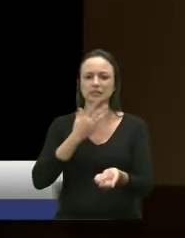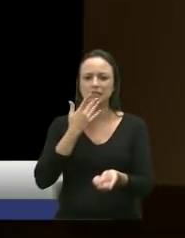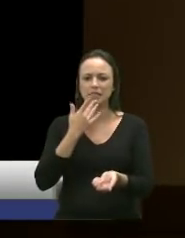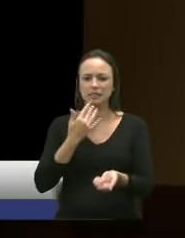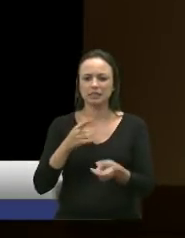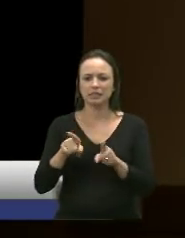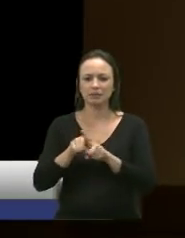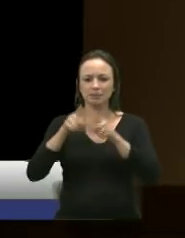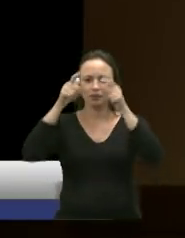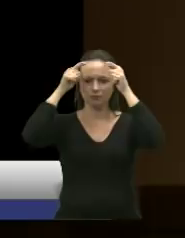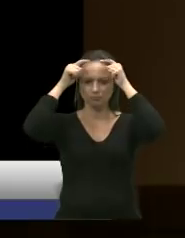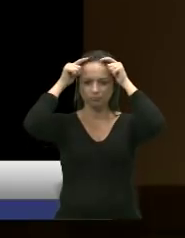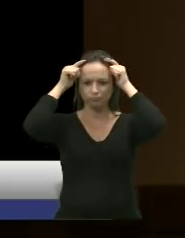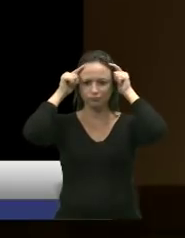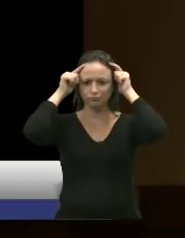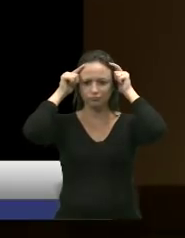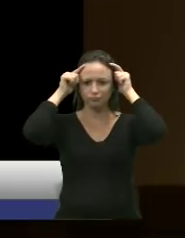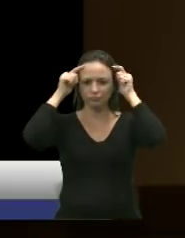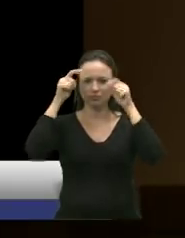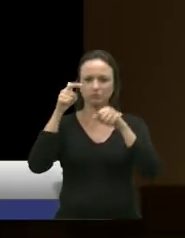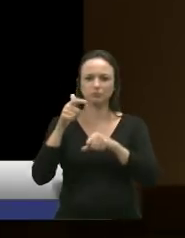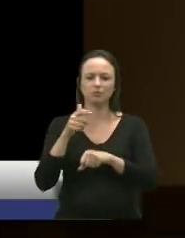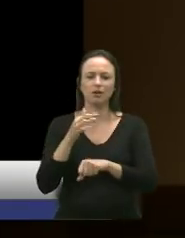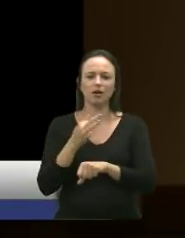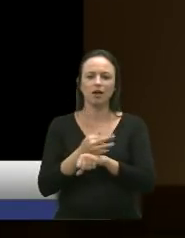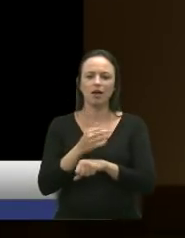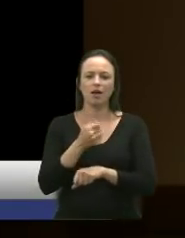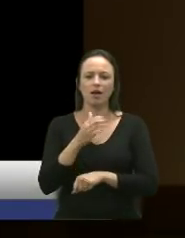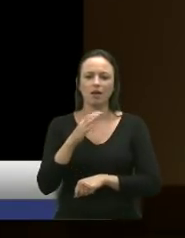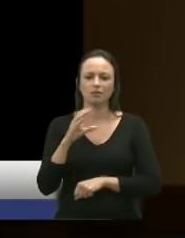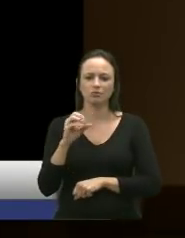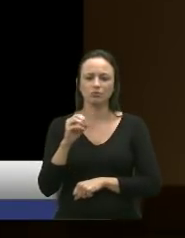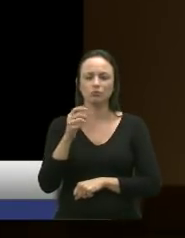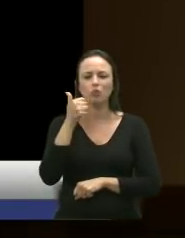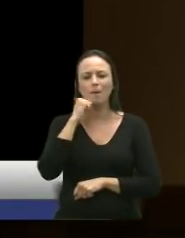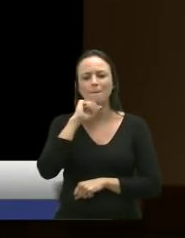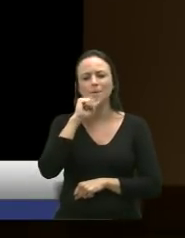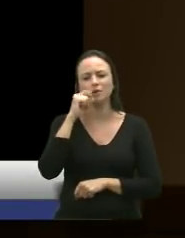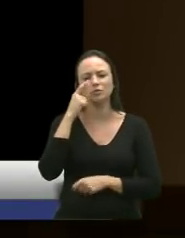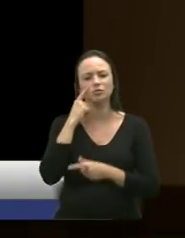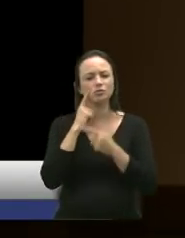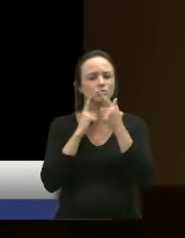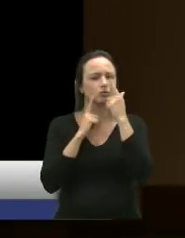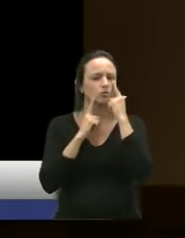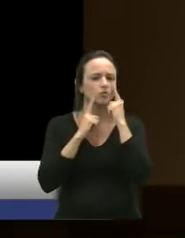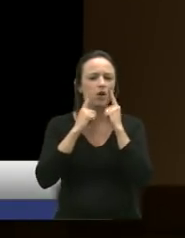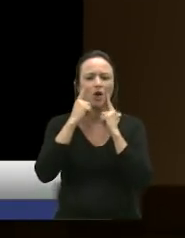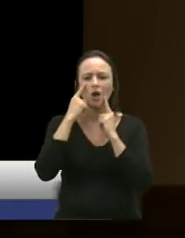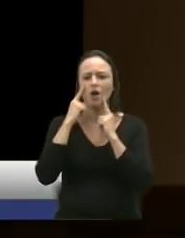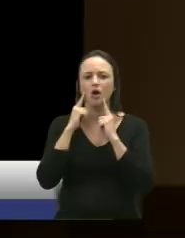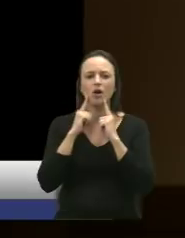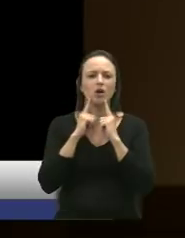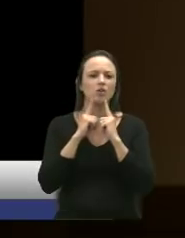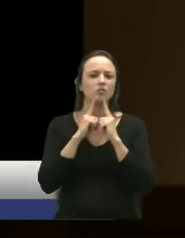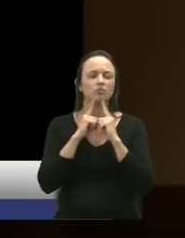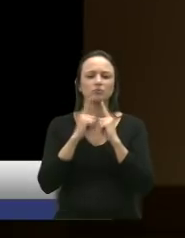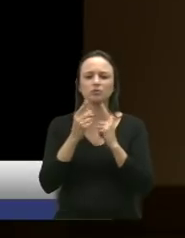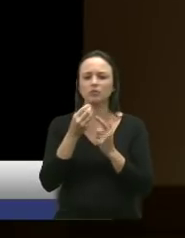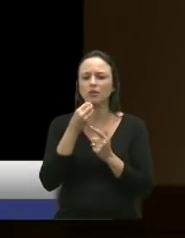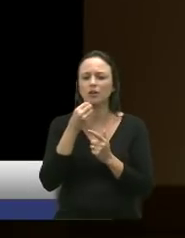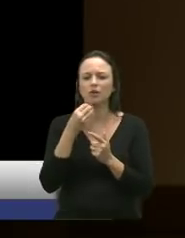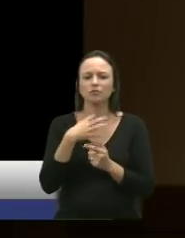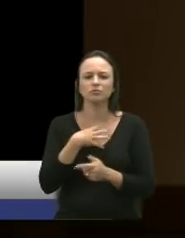aço. Tua mãe chora sempre a tua falta. Árvore frágil para ser tão